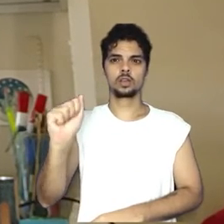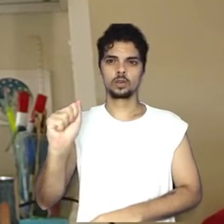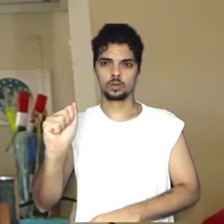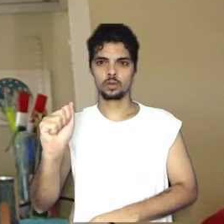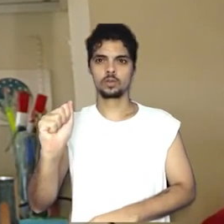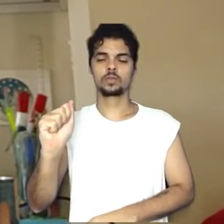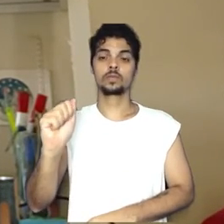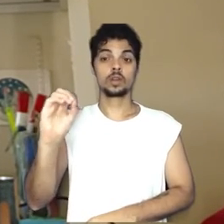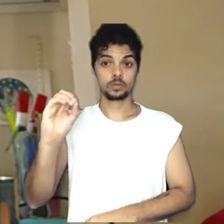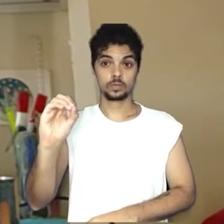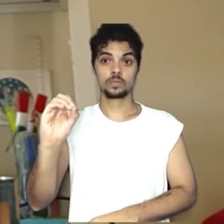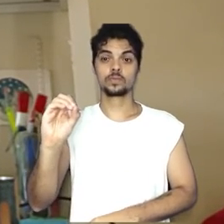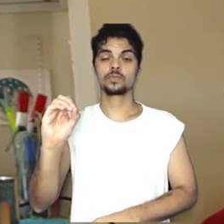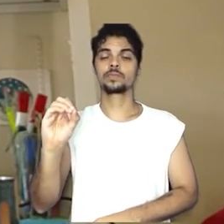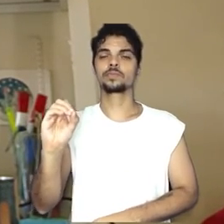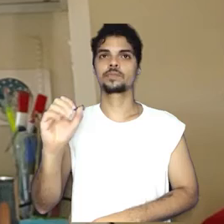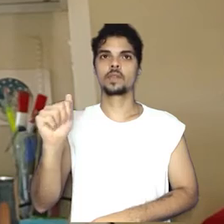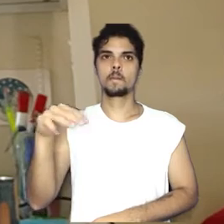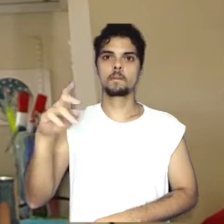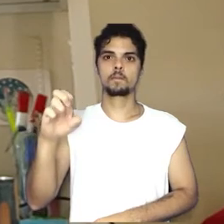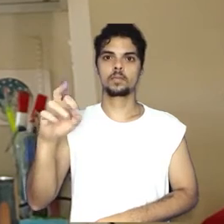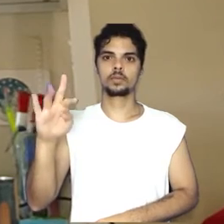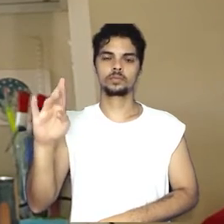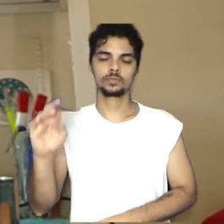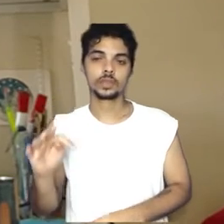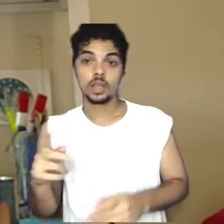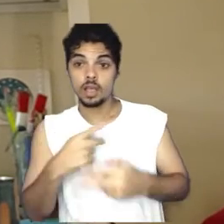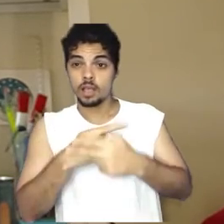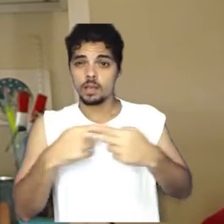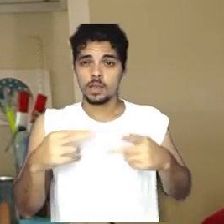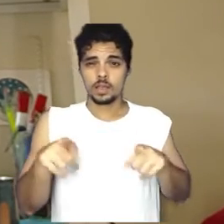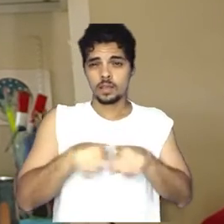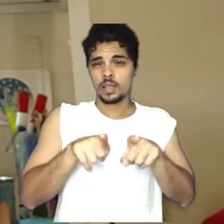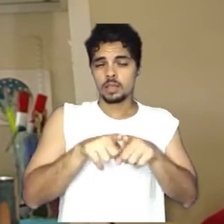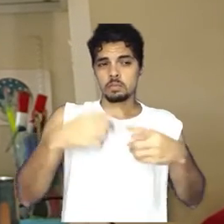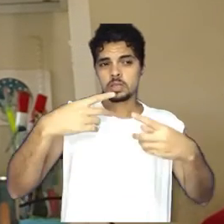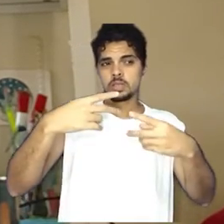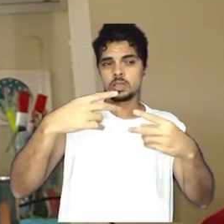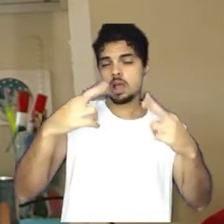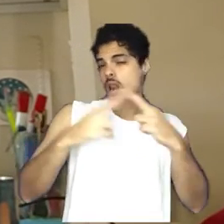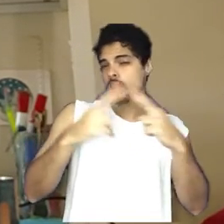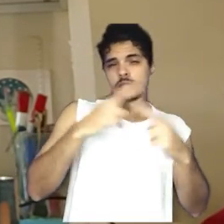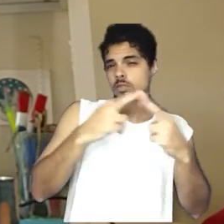que também faz um trabalho muito interessante de compilar